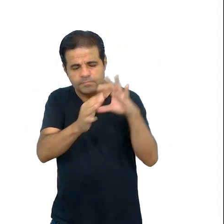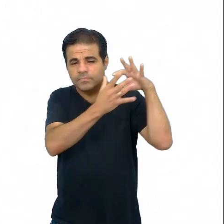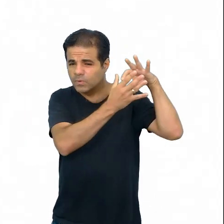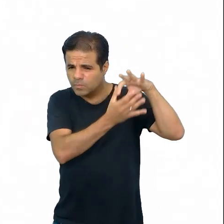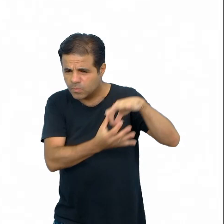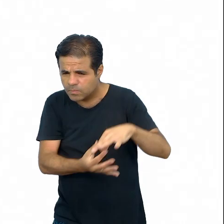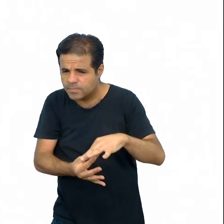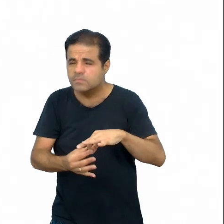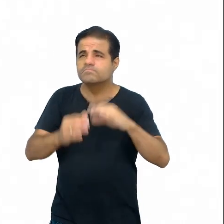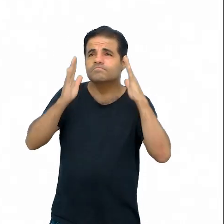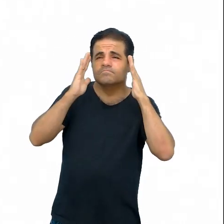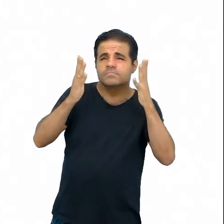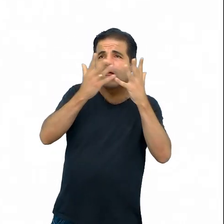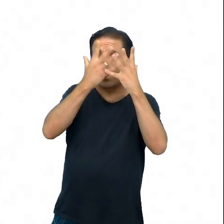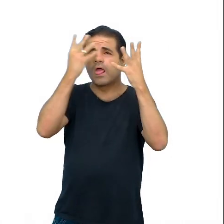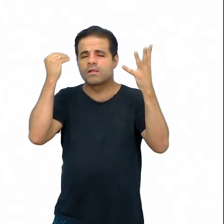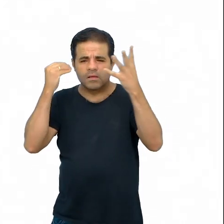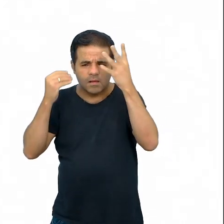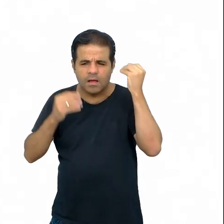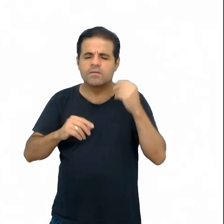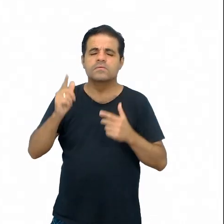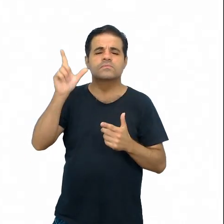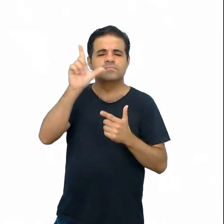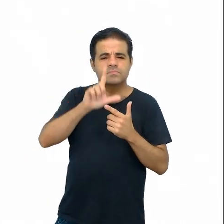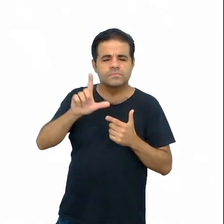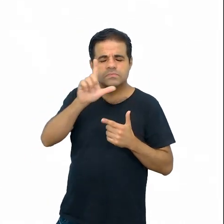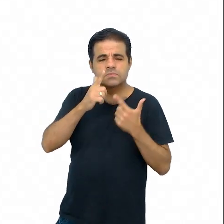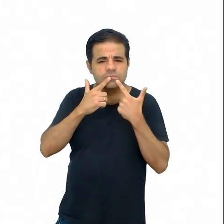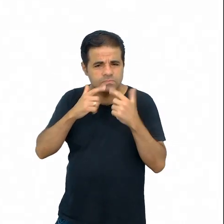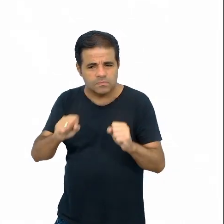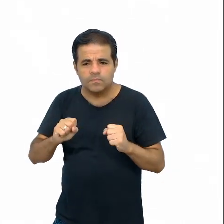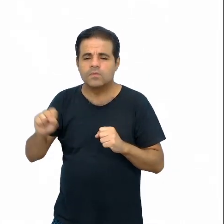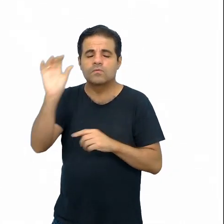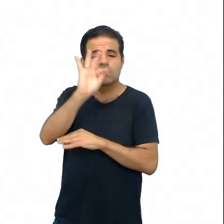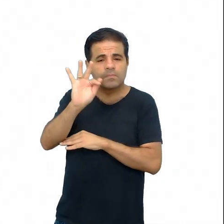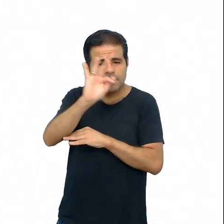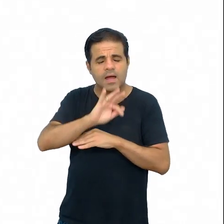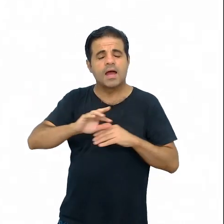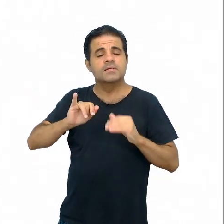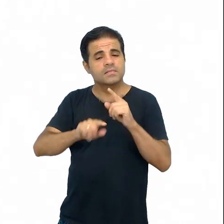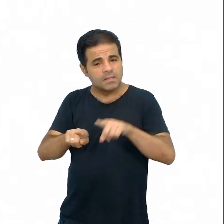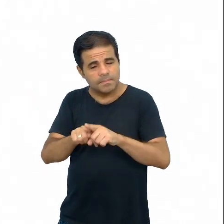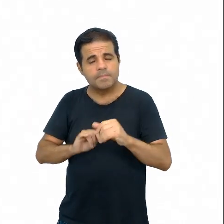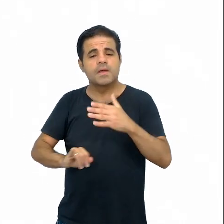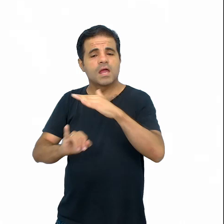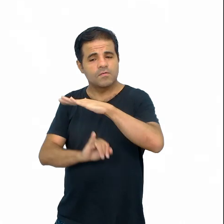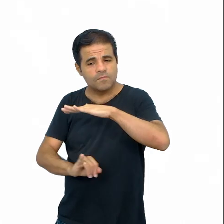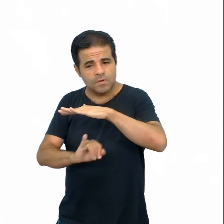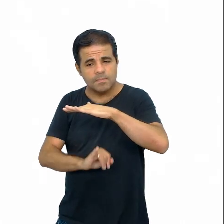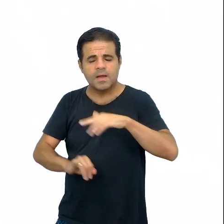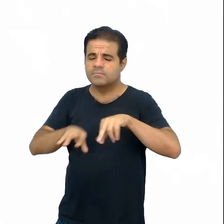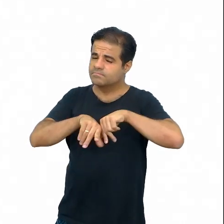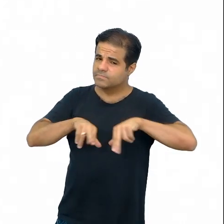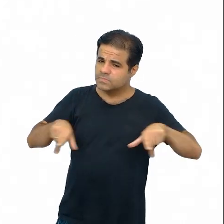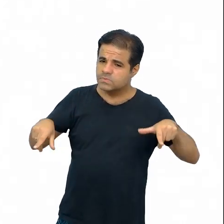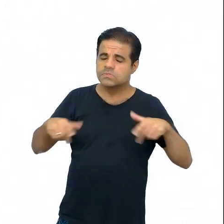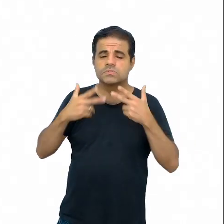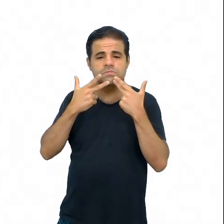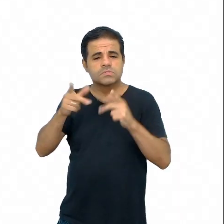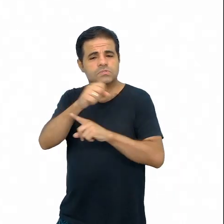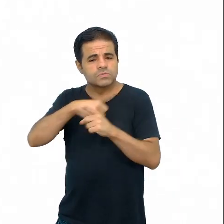pensamentos abstratos e uso de linguagens formais e informais e de suas variedades linguísticas, né?